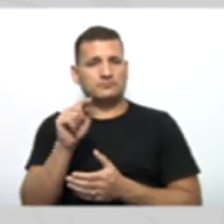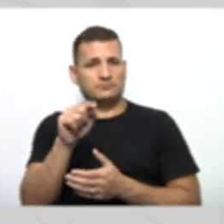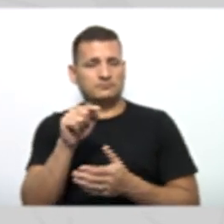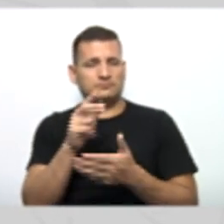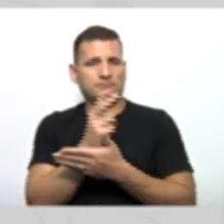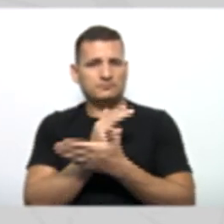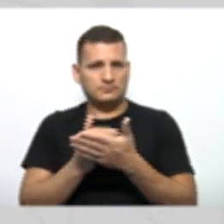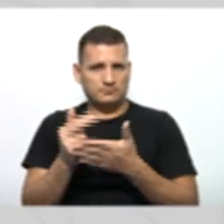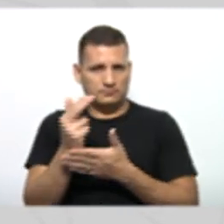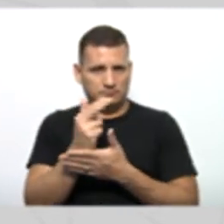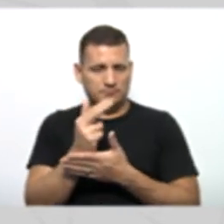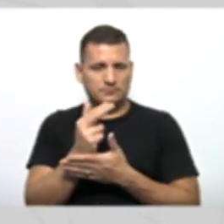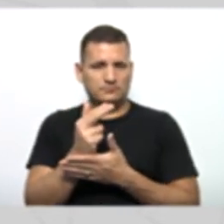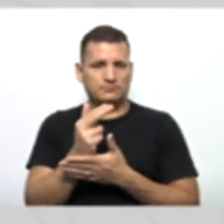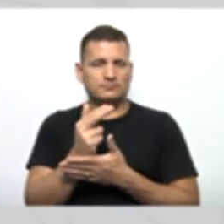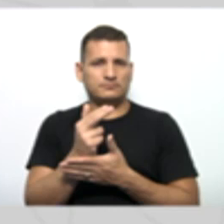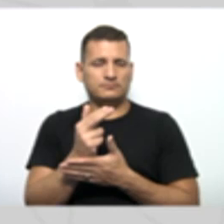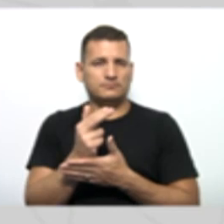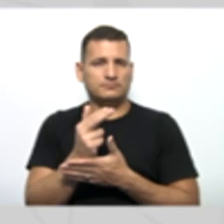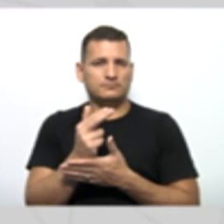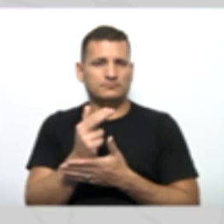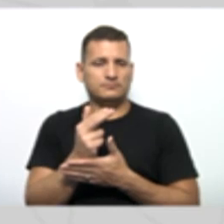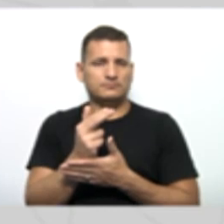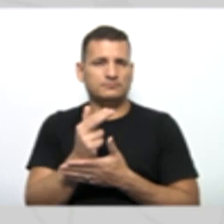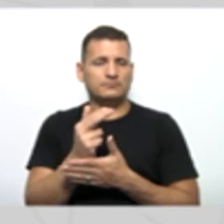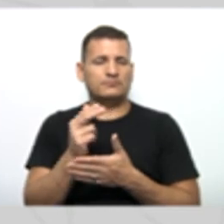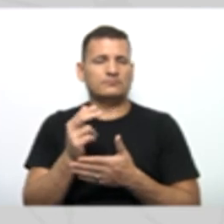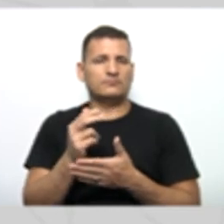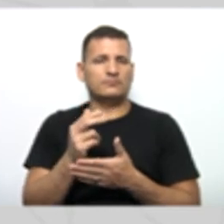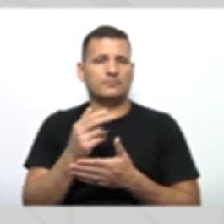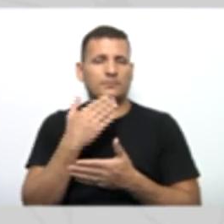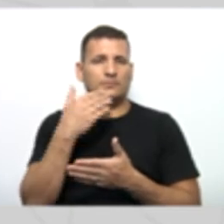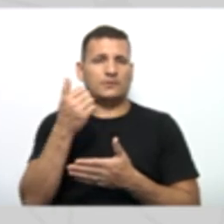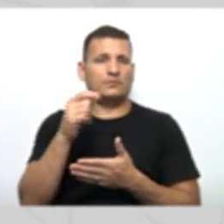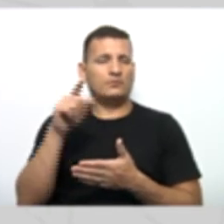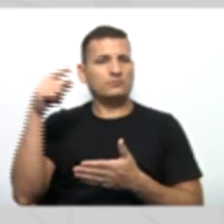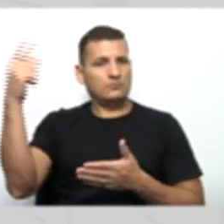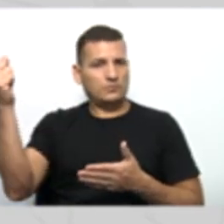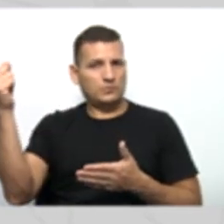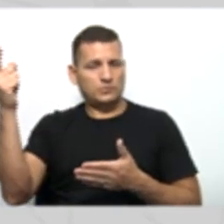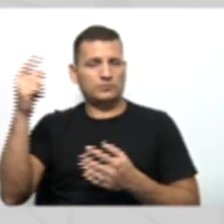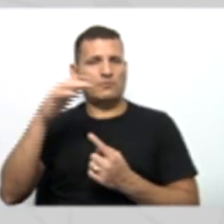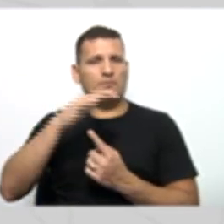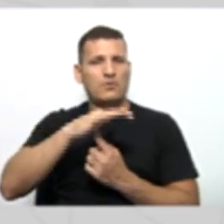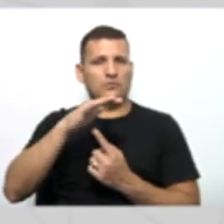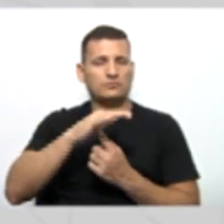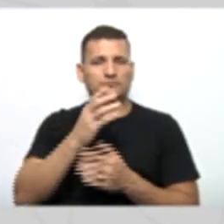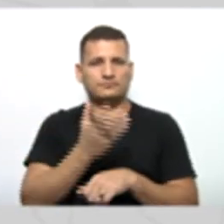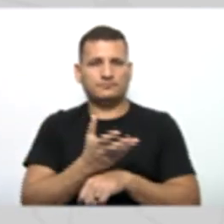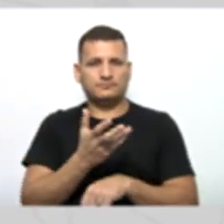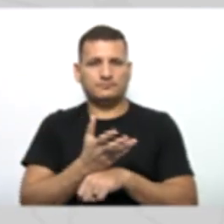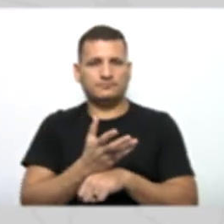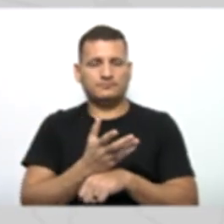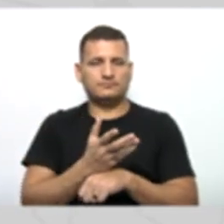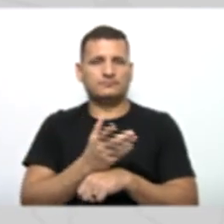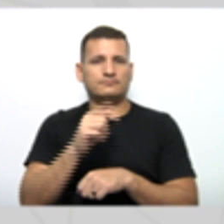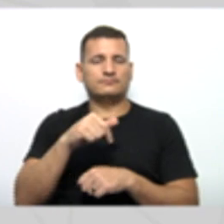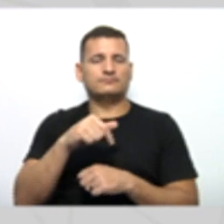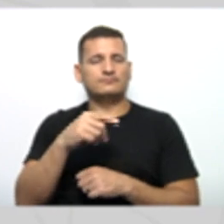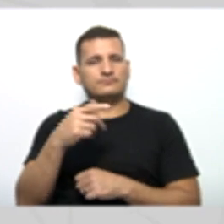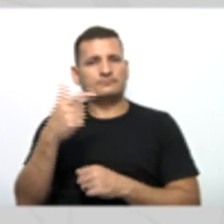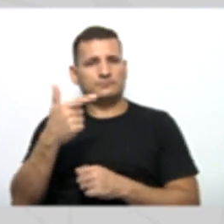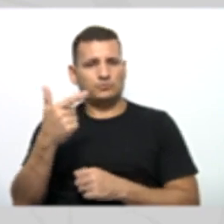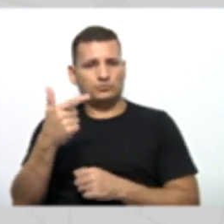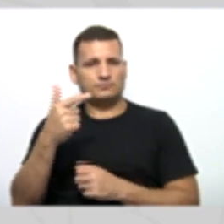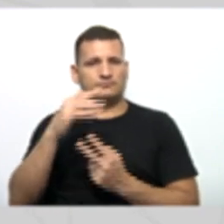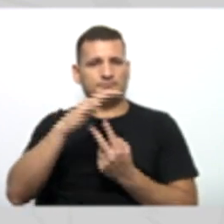outros que vocês vão ver aqui, nós vamos trabalhar melhor ainda no próximo módulo dessa disciplina, que vai ser o módulo 2. Então, olha